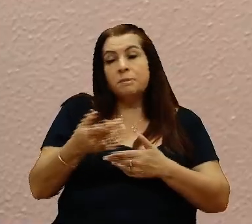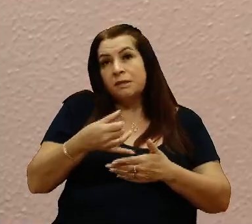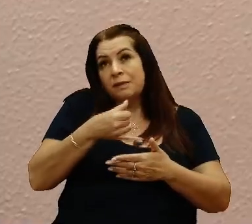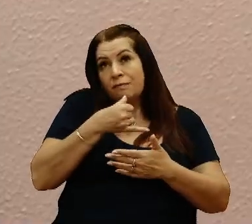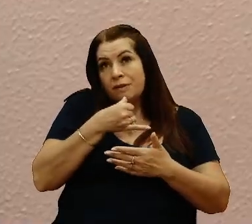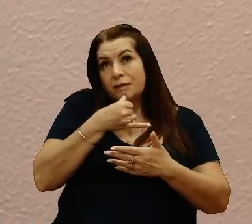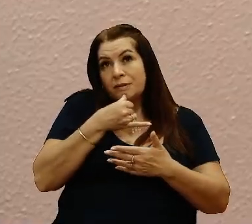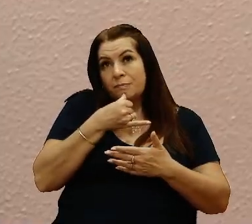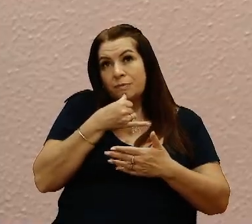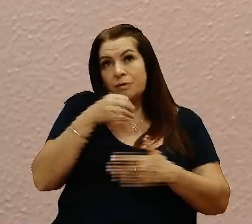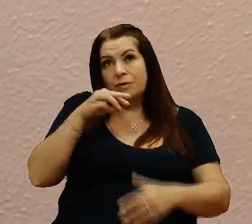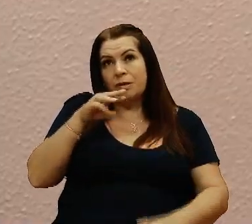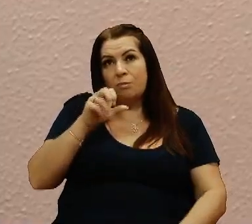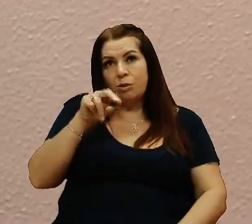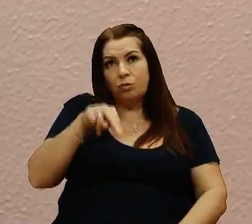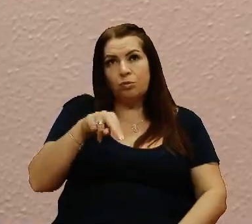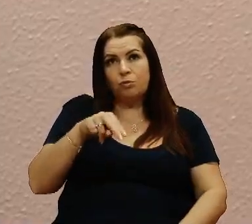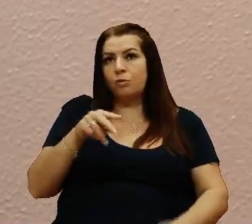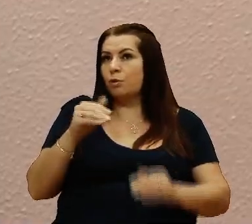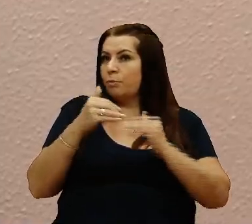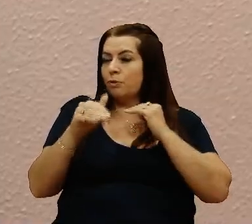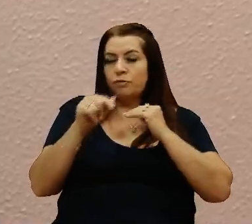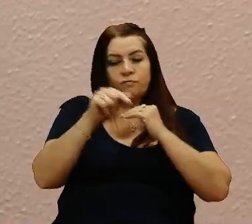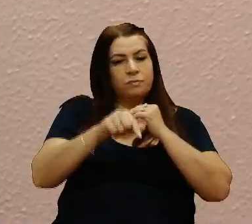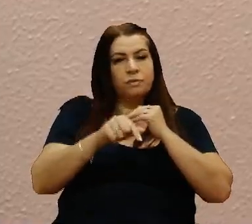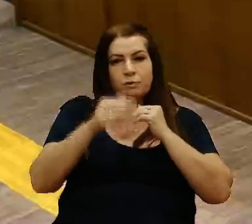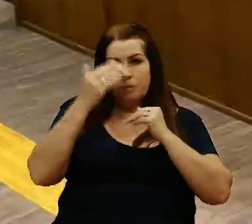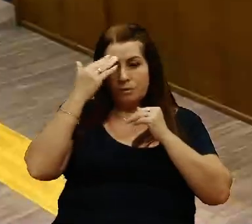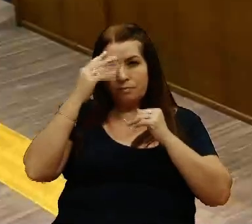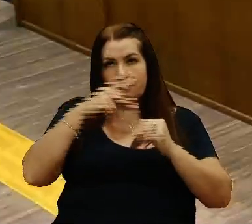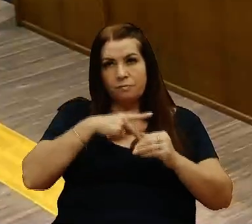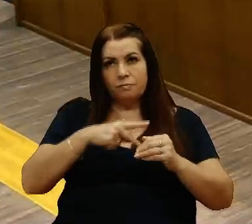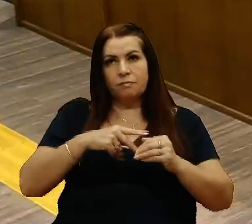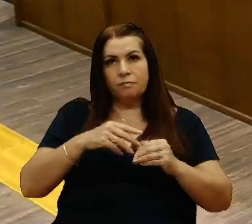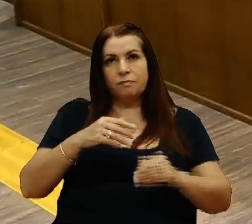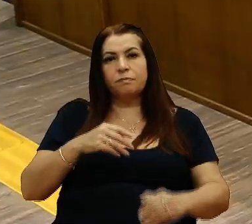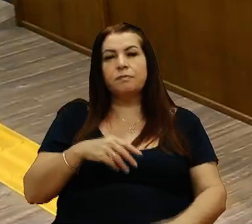Babinotti é incompatível com isso. Obrigado, senhor presidente. Obrigado, vereador Andressa Malman. Com a palavra, vereador Sandro